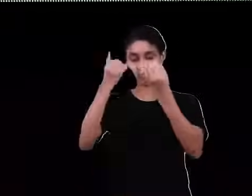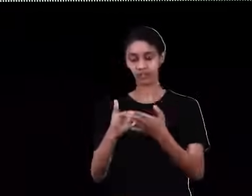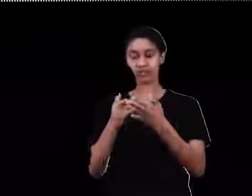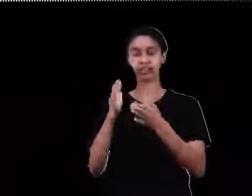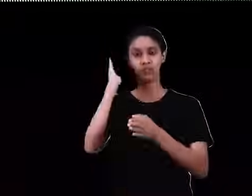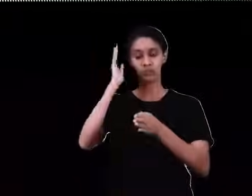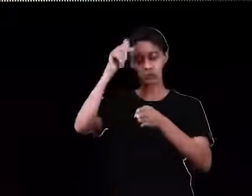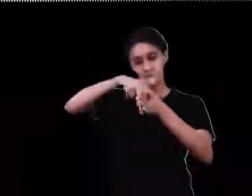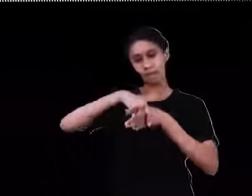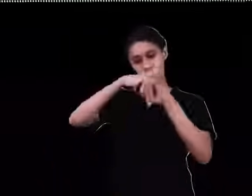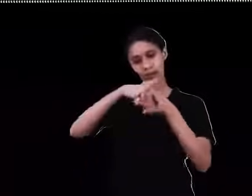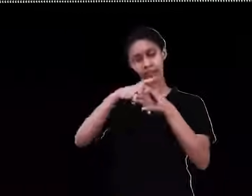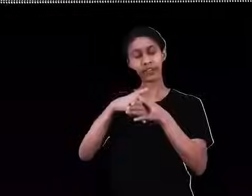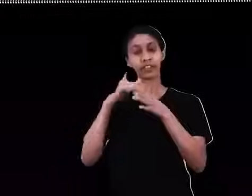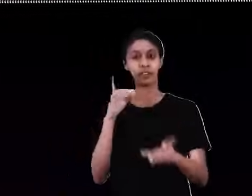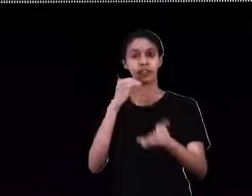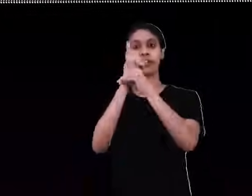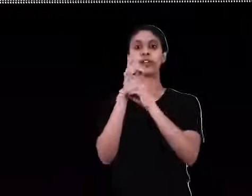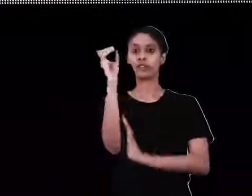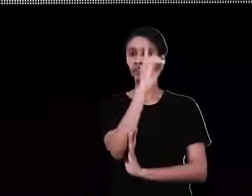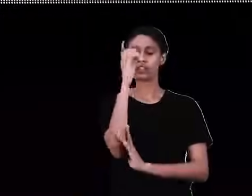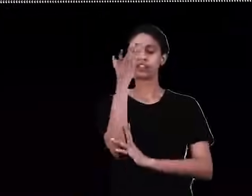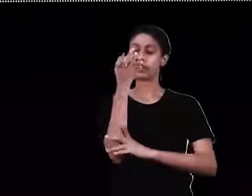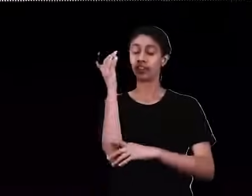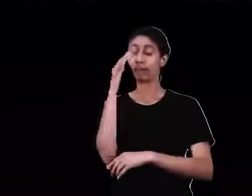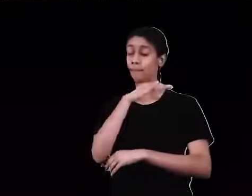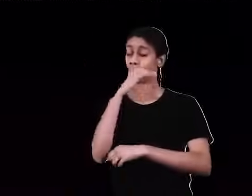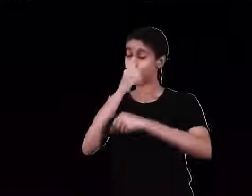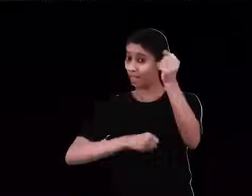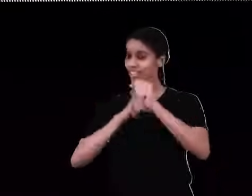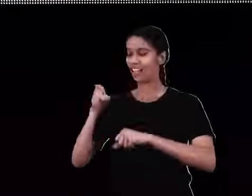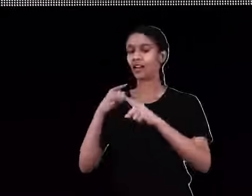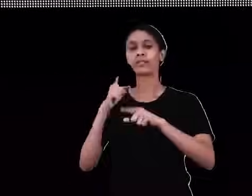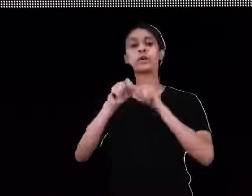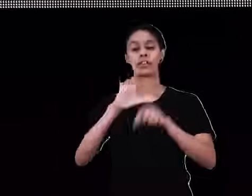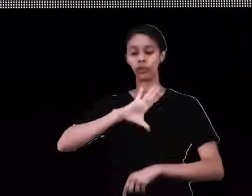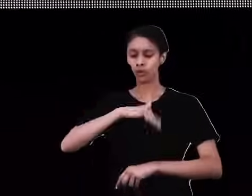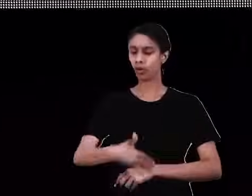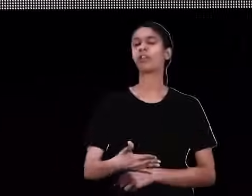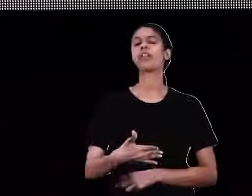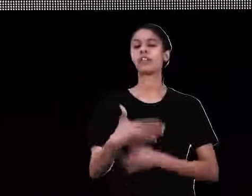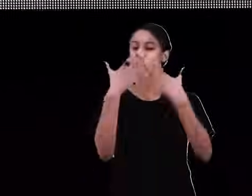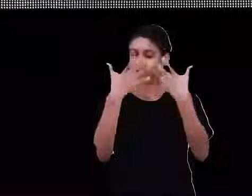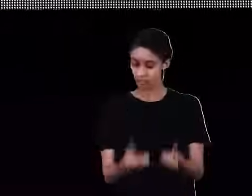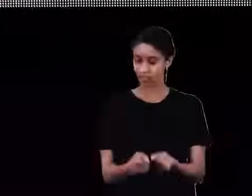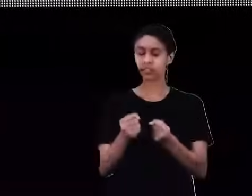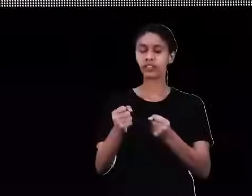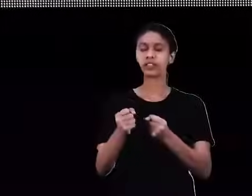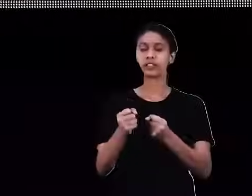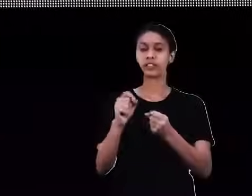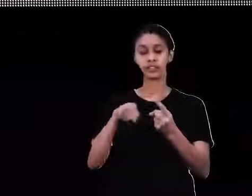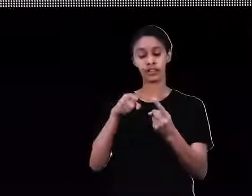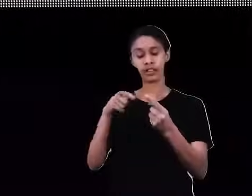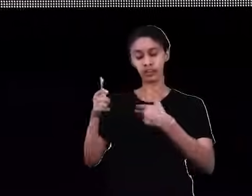e foi atrás do cara que queria matar ela. Davi estava querendo matar ela. E mesmo assim ela foi. O que é isso? Coragem, ousadia, assumir o seu papel e governar a